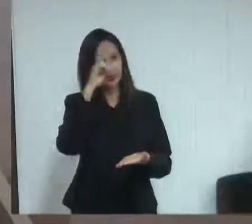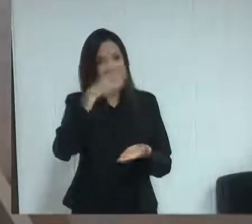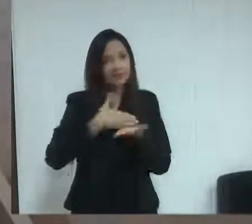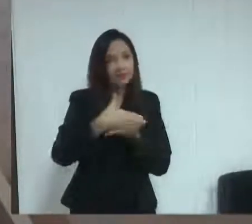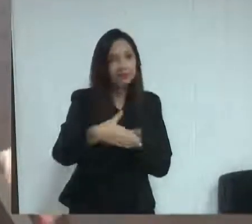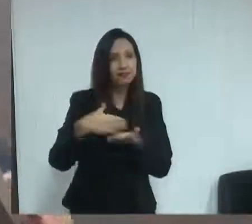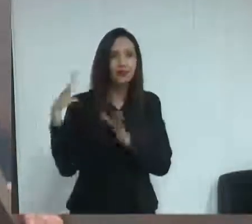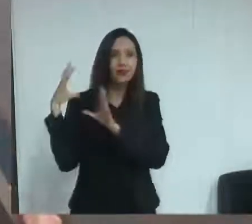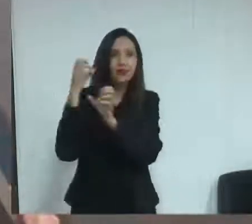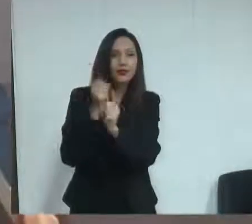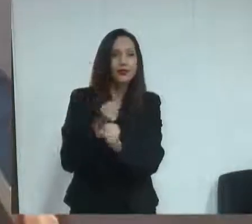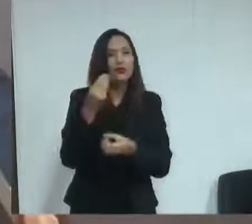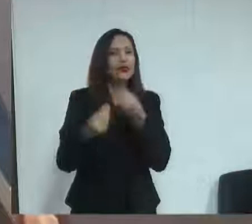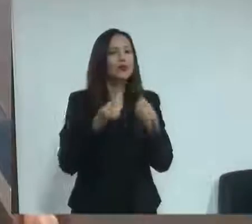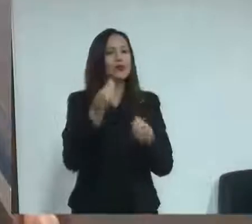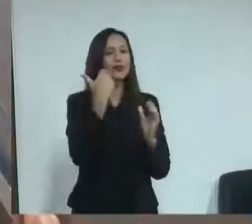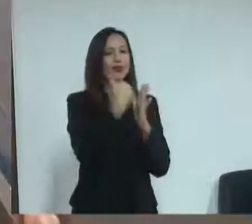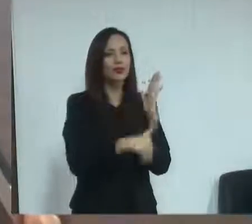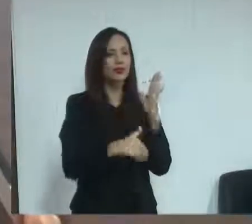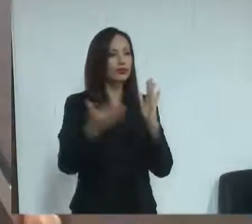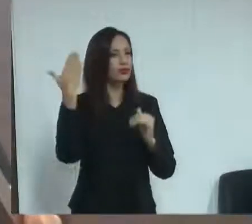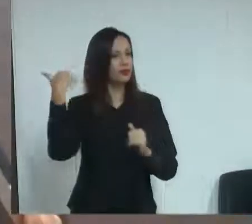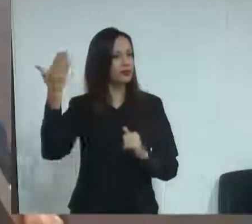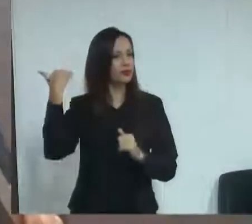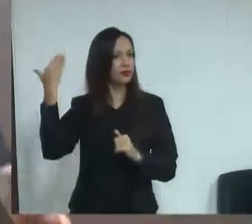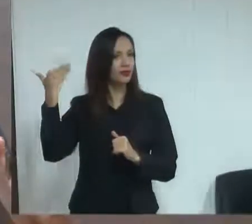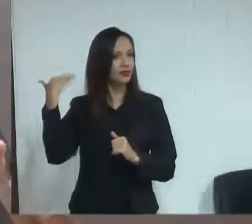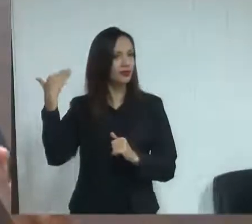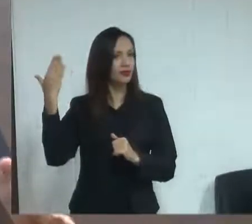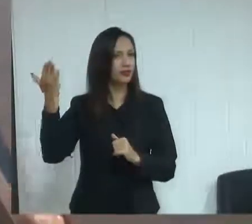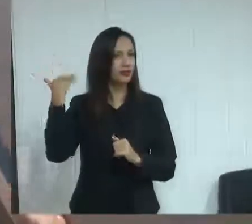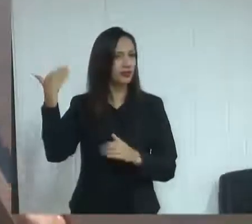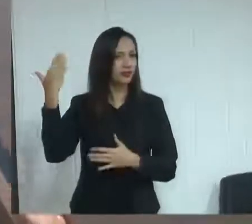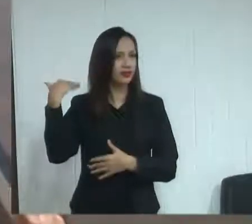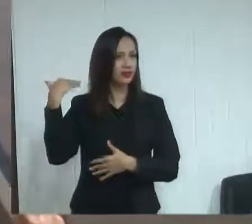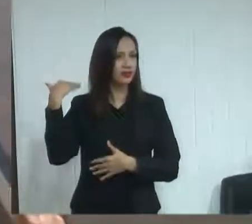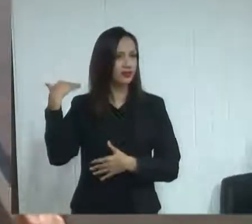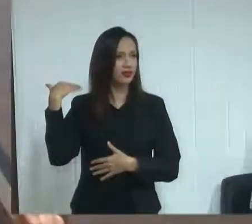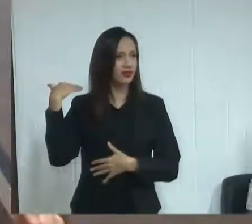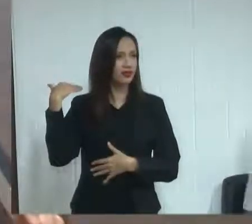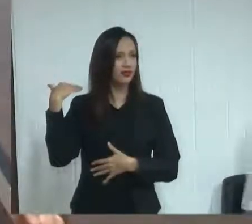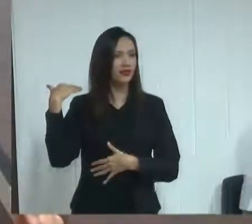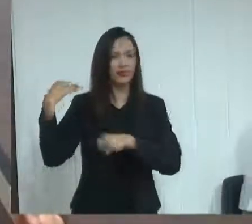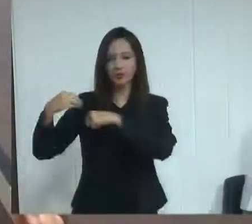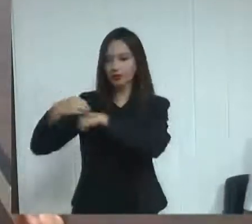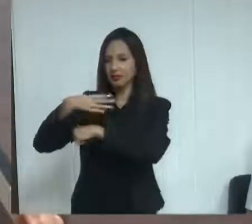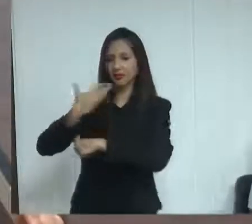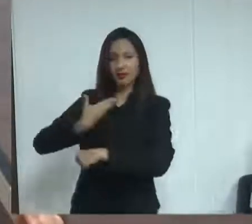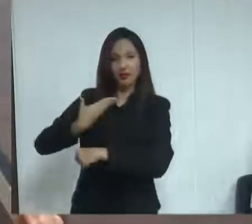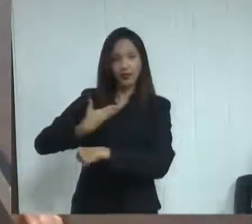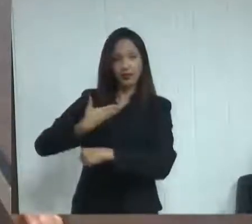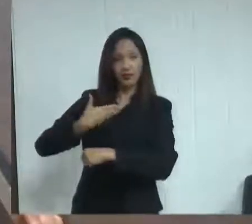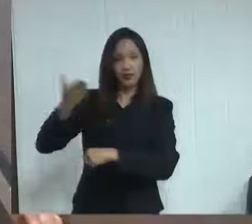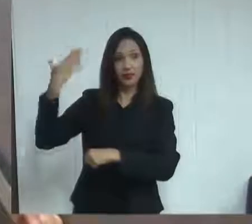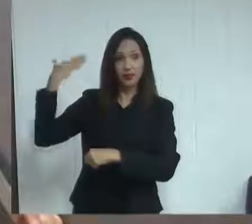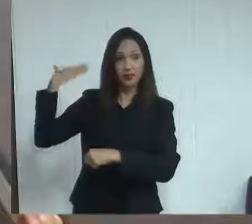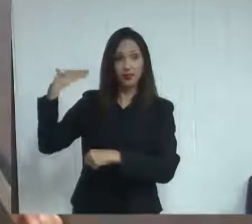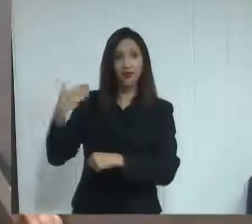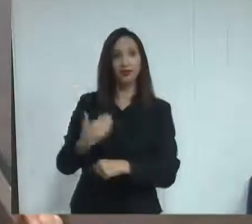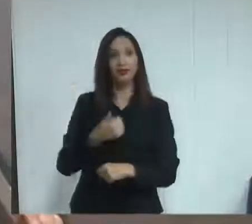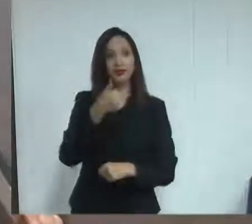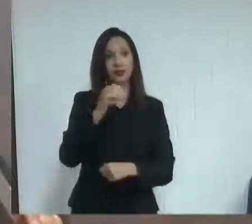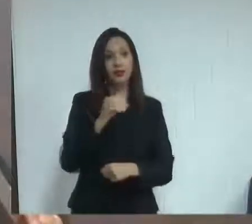um histórico de como surgiu esse desconto. No passado, né, salvo outras, quem me passou foi um amigo, no passado a inflação era 10%,